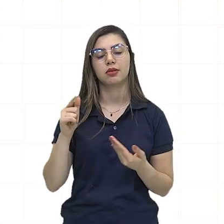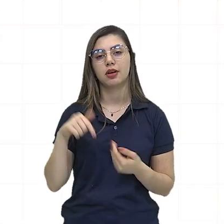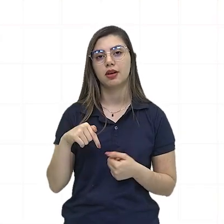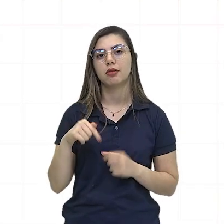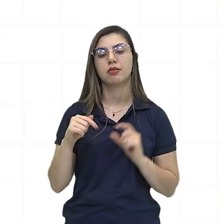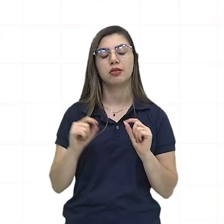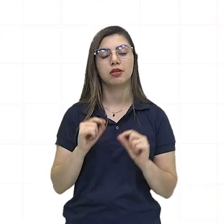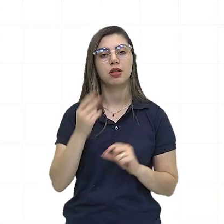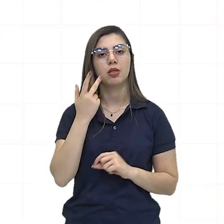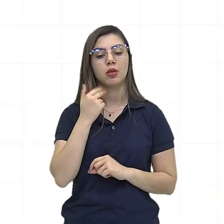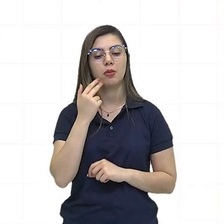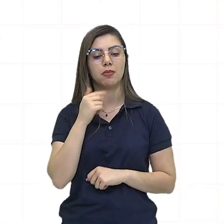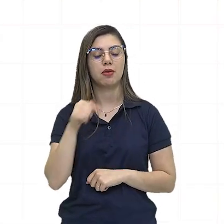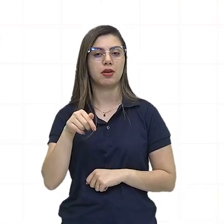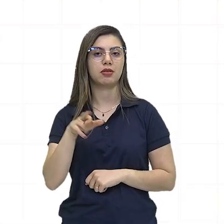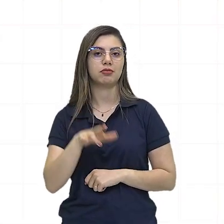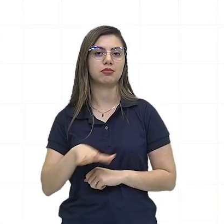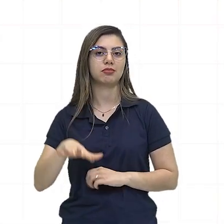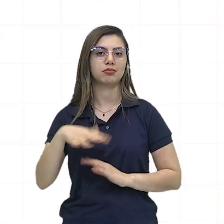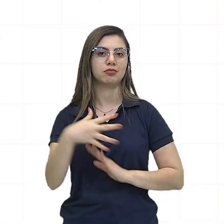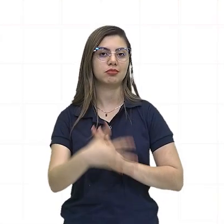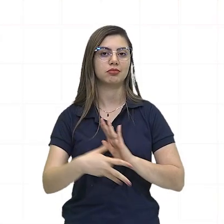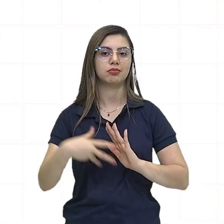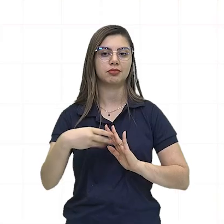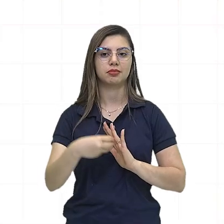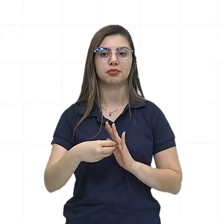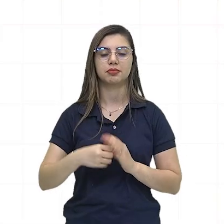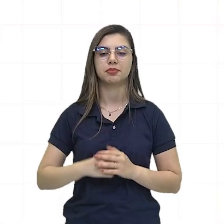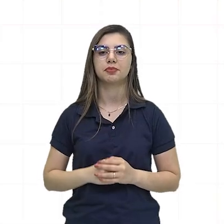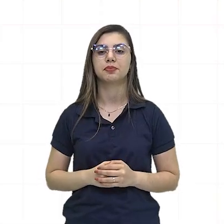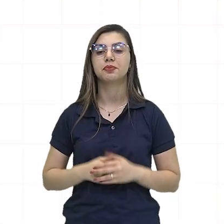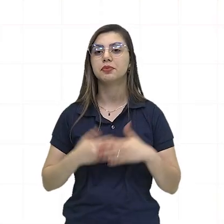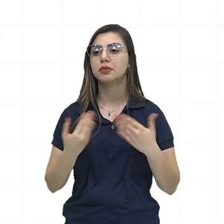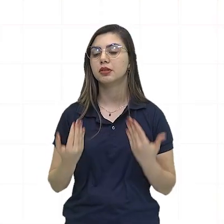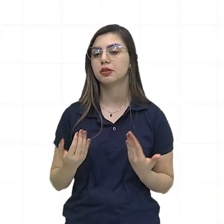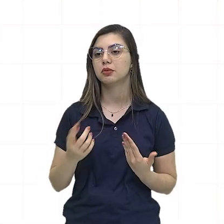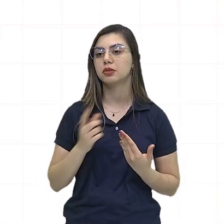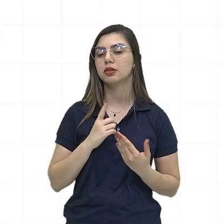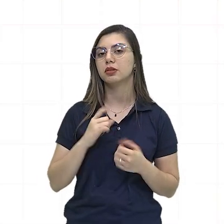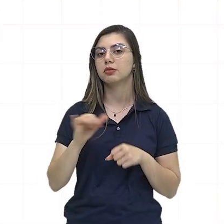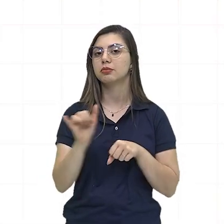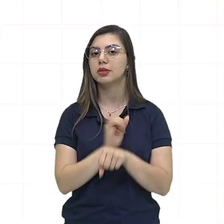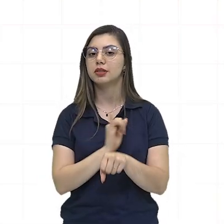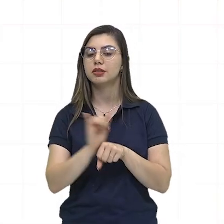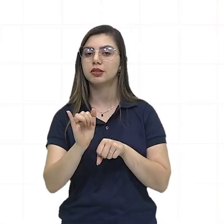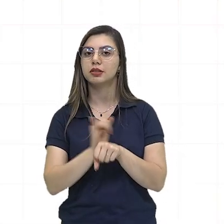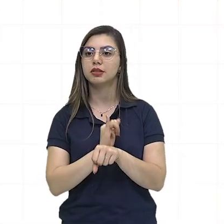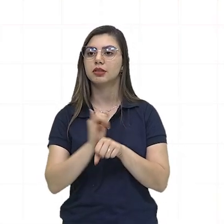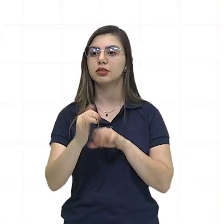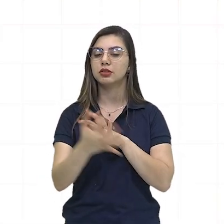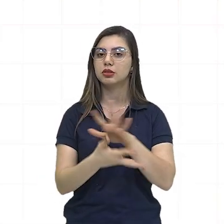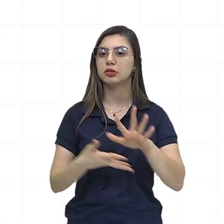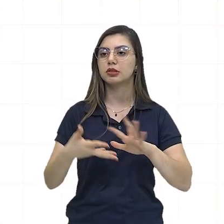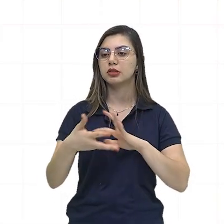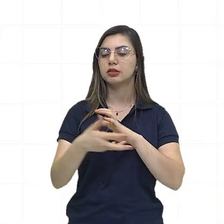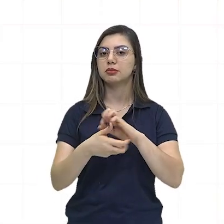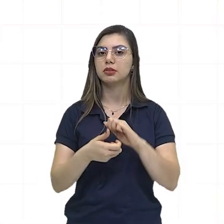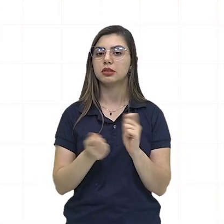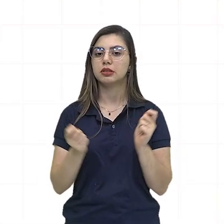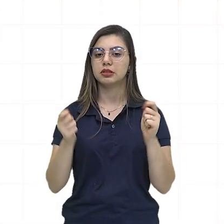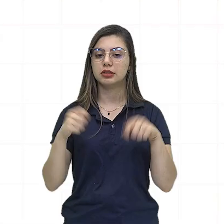região amazônica. Então, uma forma, gente, sustentável, né, de manejar ali as